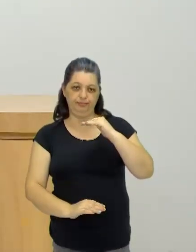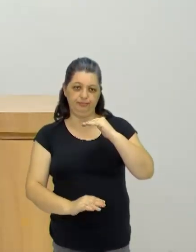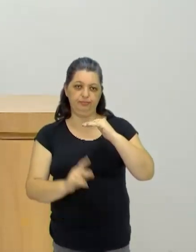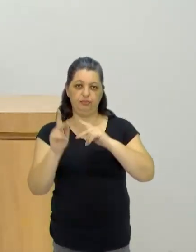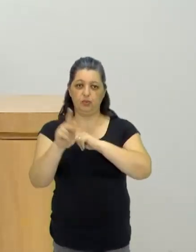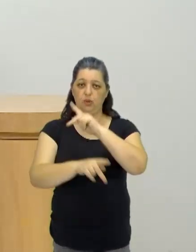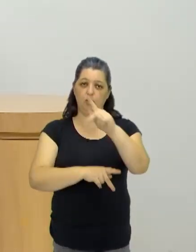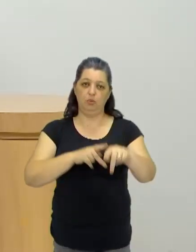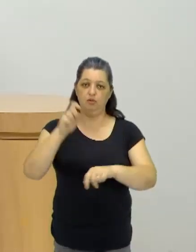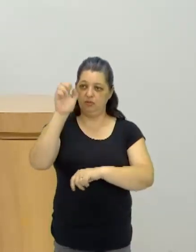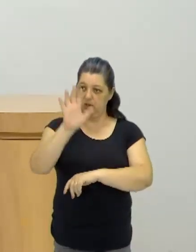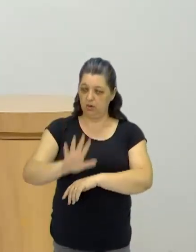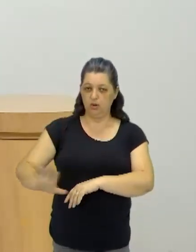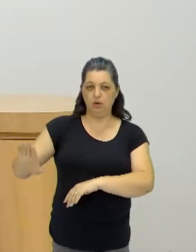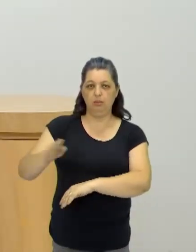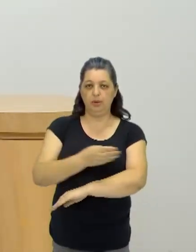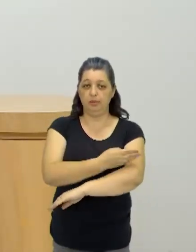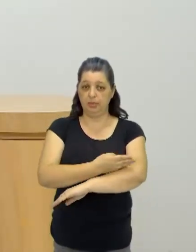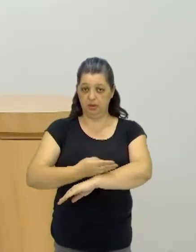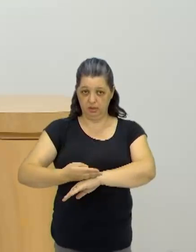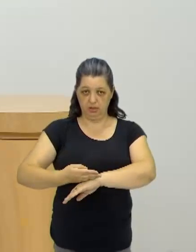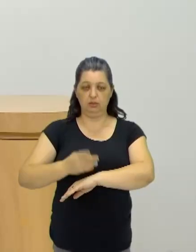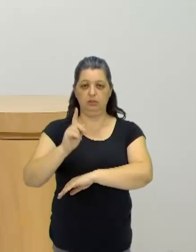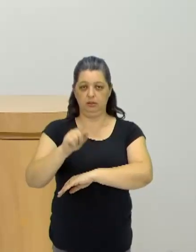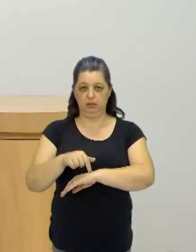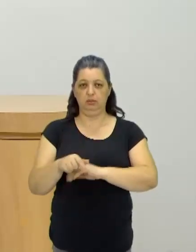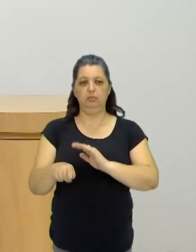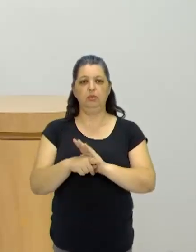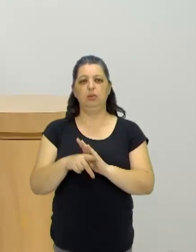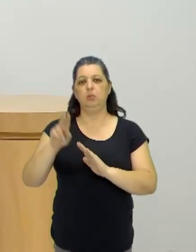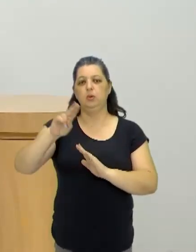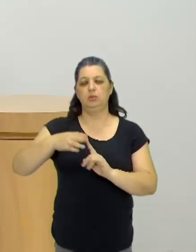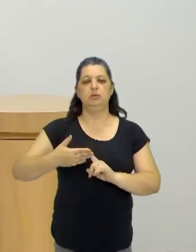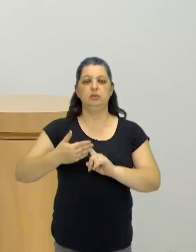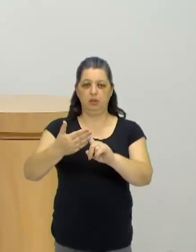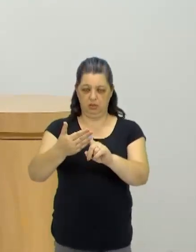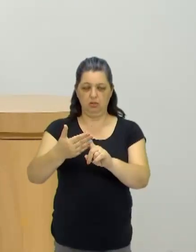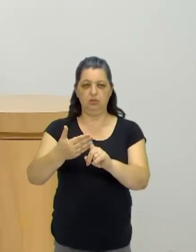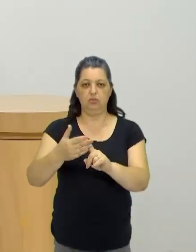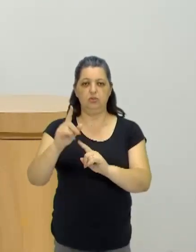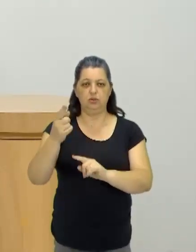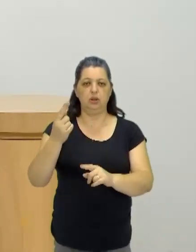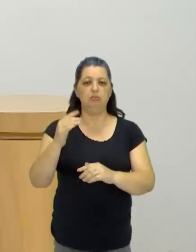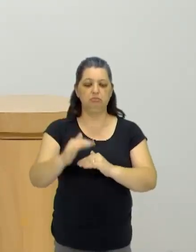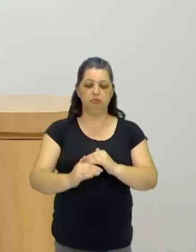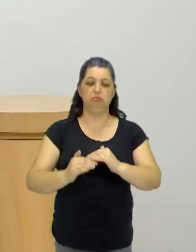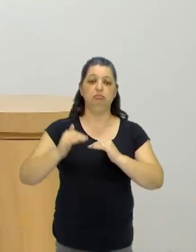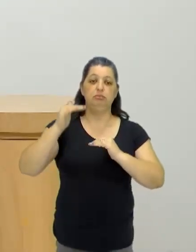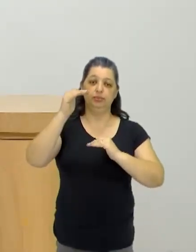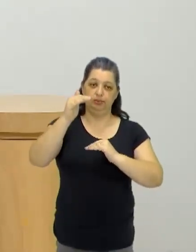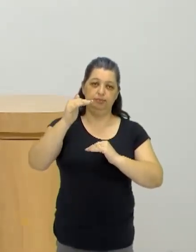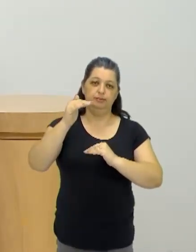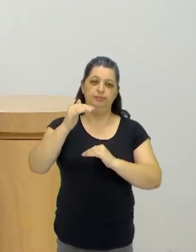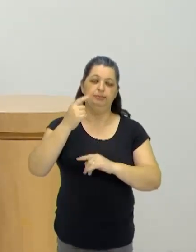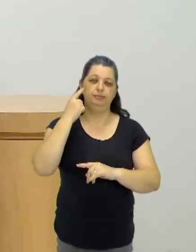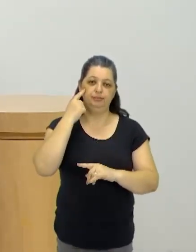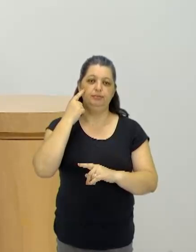europeus ocidentais, cujo parâmetro era tecnológico, como superiores, eles acreditavam que